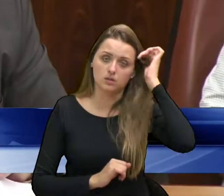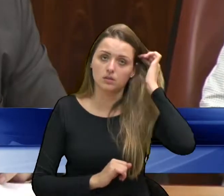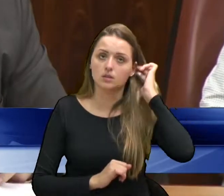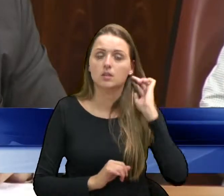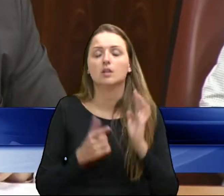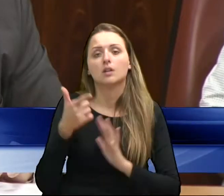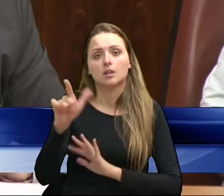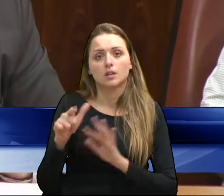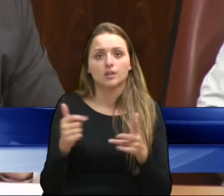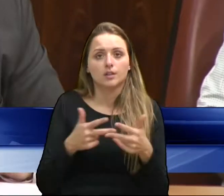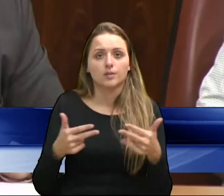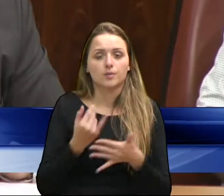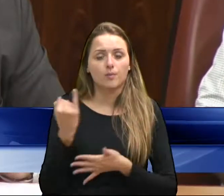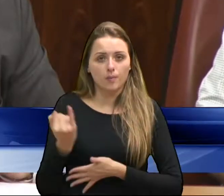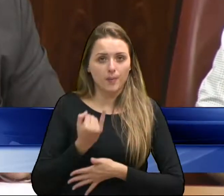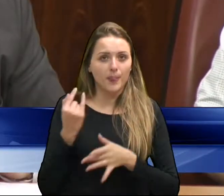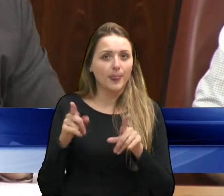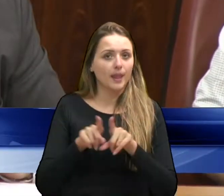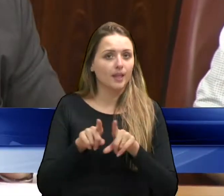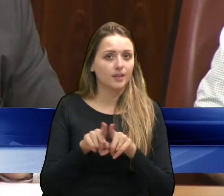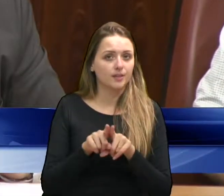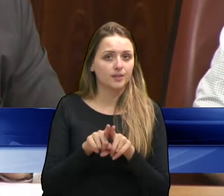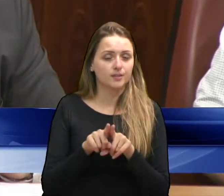importante, que visa a capacitar